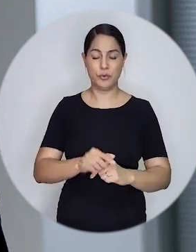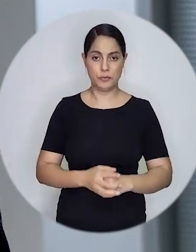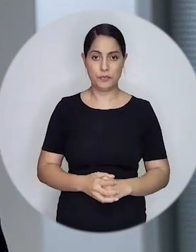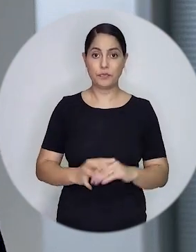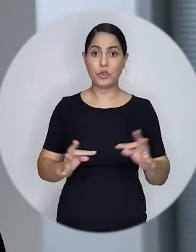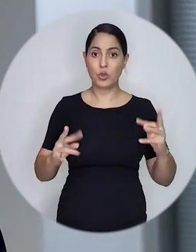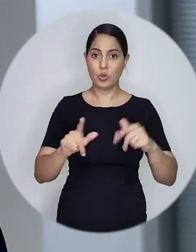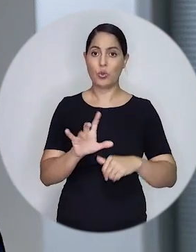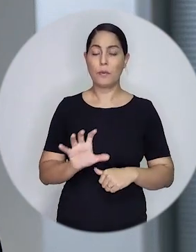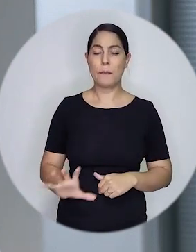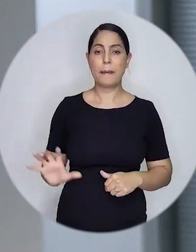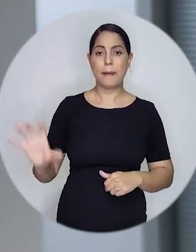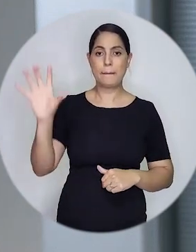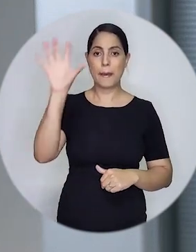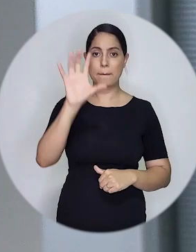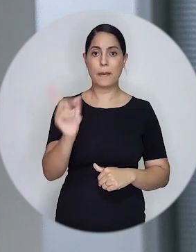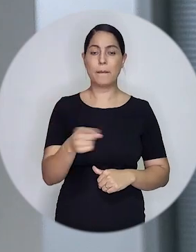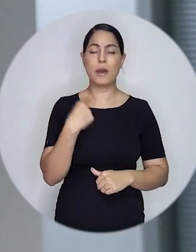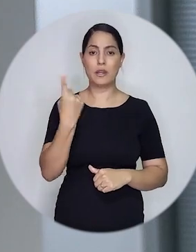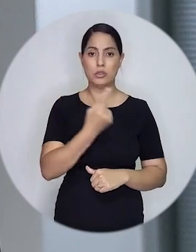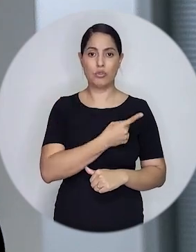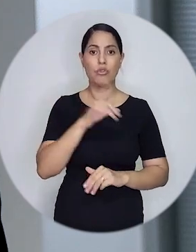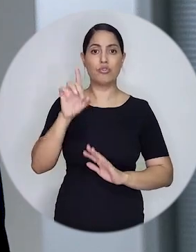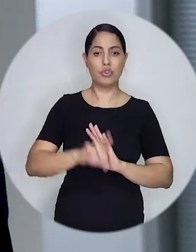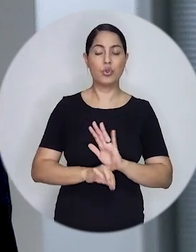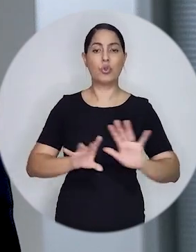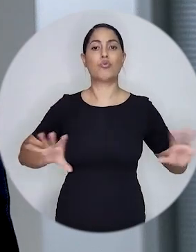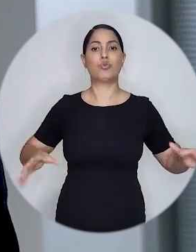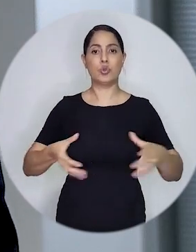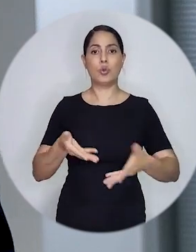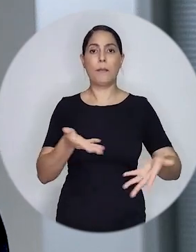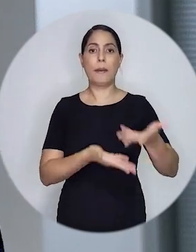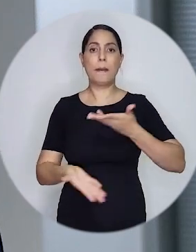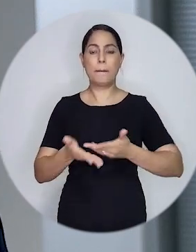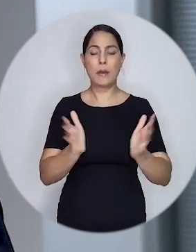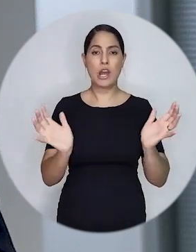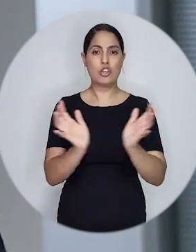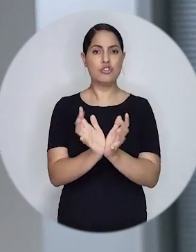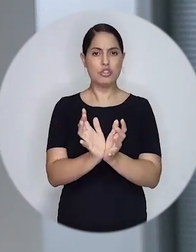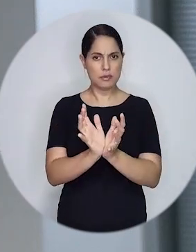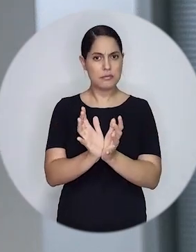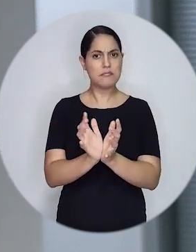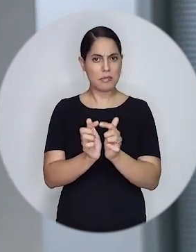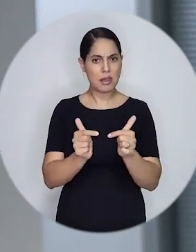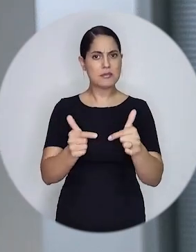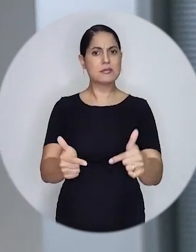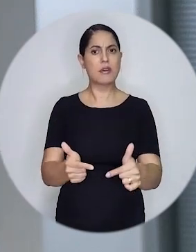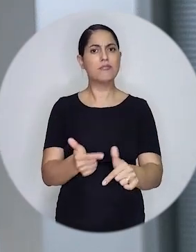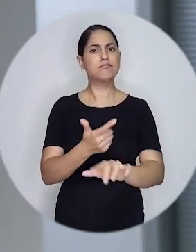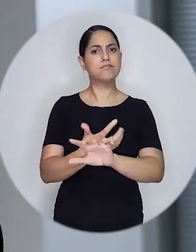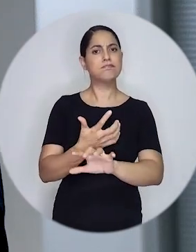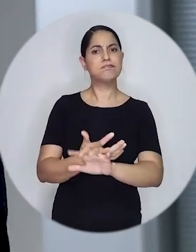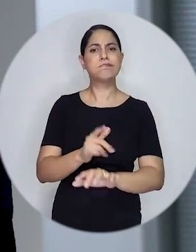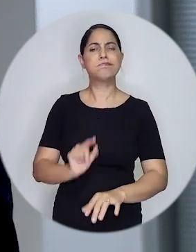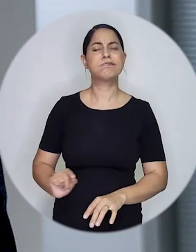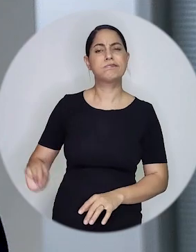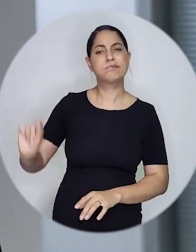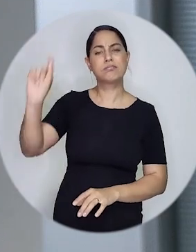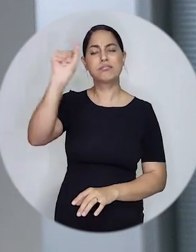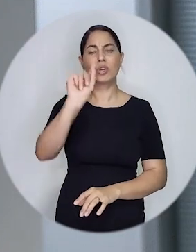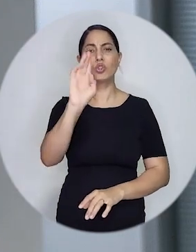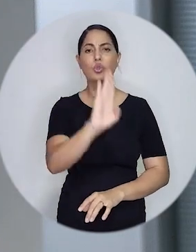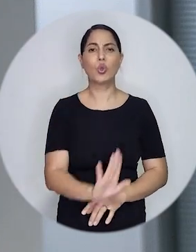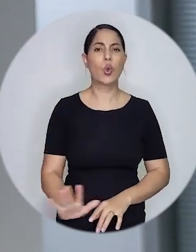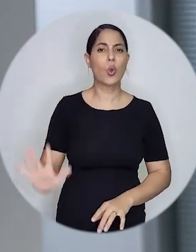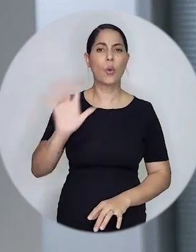todos os presidentes de seccionais do país para que, em conjunto, somemos um grande time para ouvir a